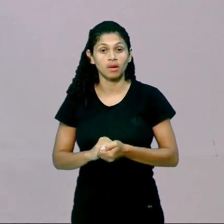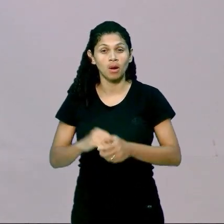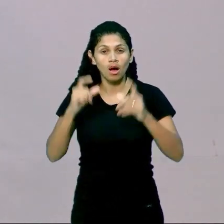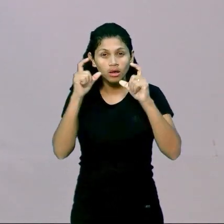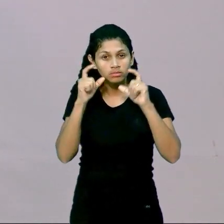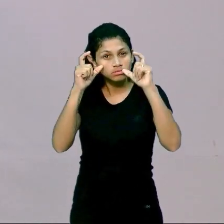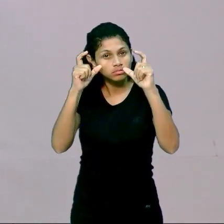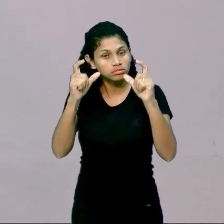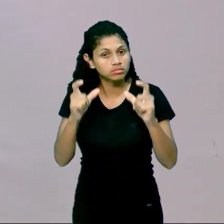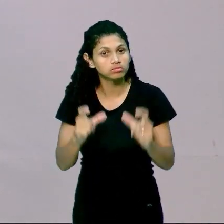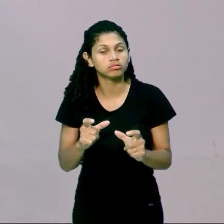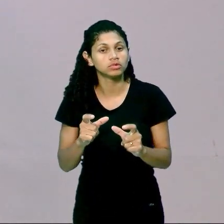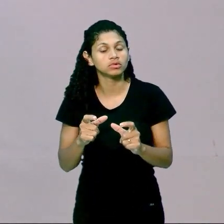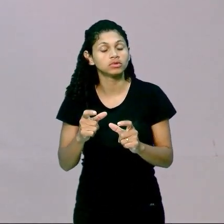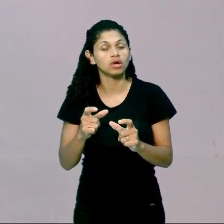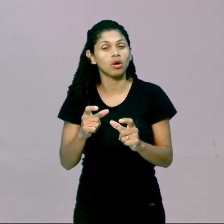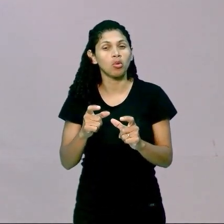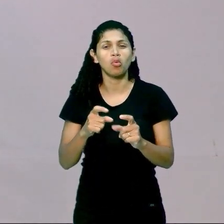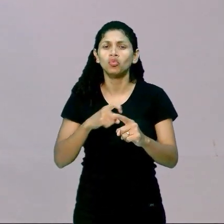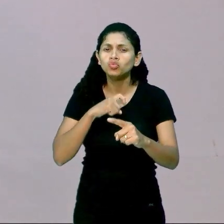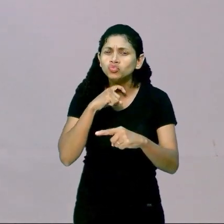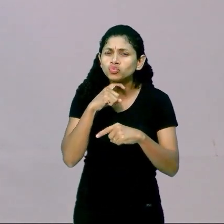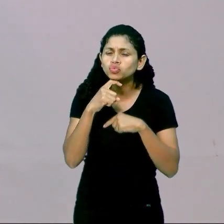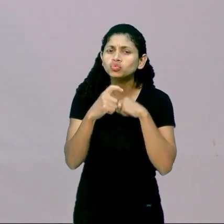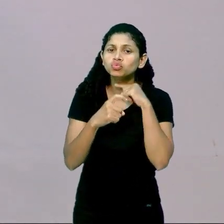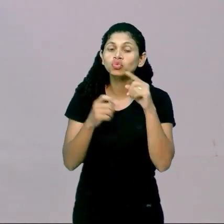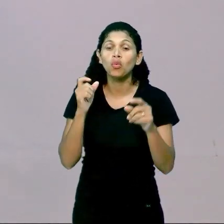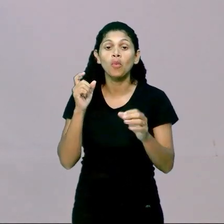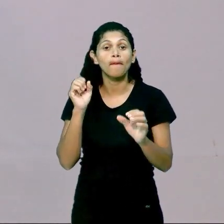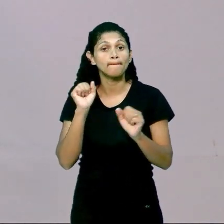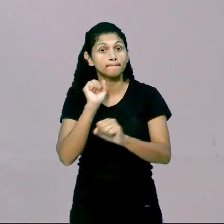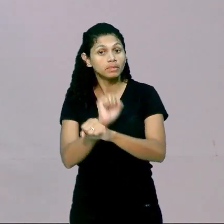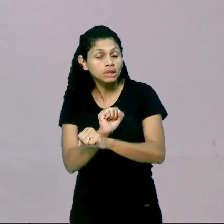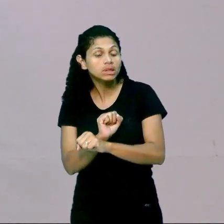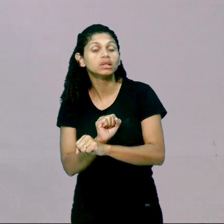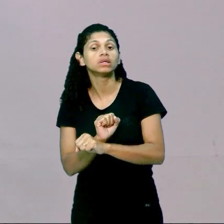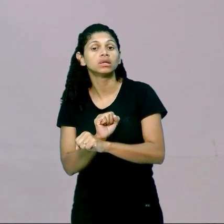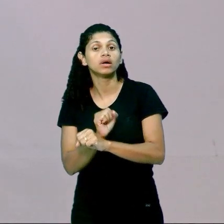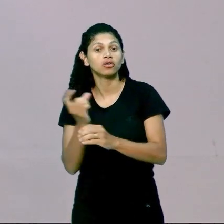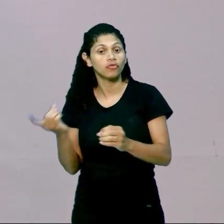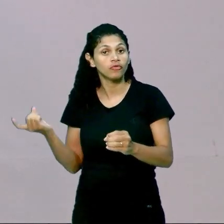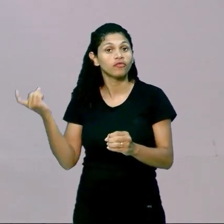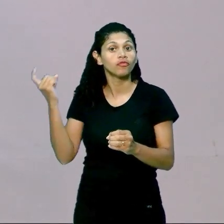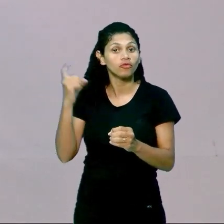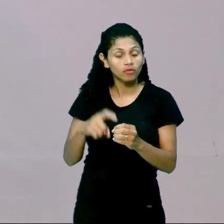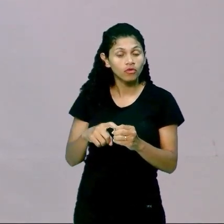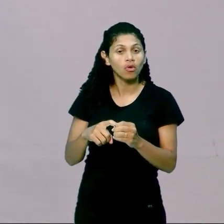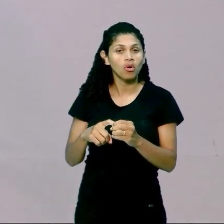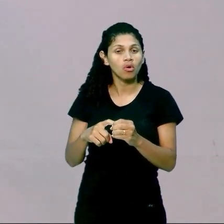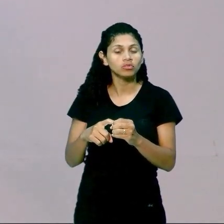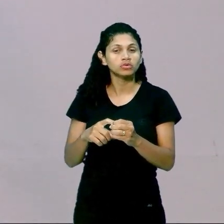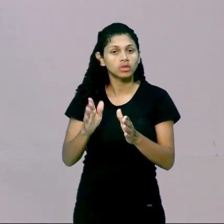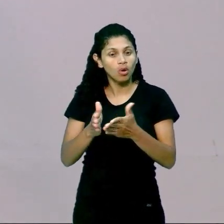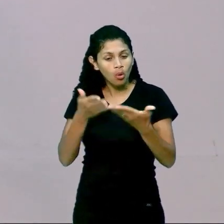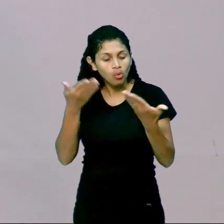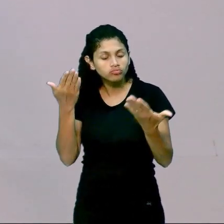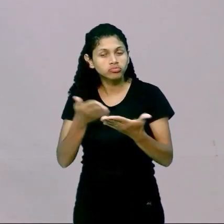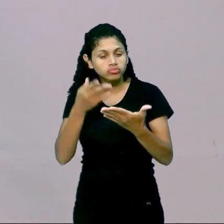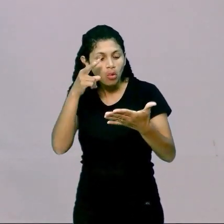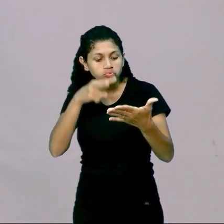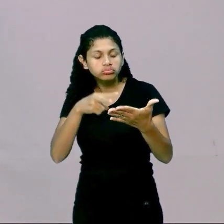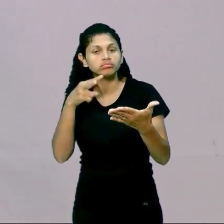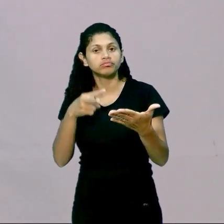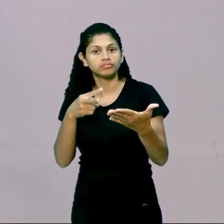e se você tiver alguma dúvida, pause, retorne um pouco, veja a questão no seu livro para que nós tenhamos uma